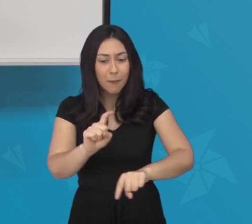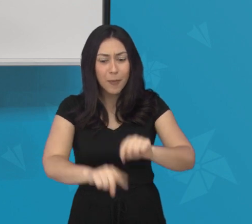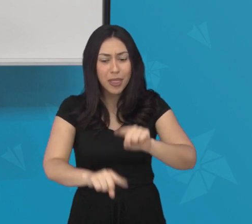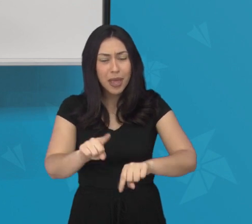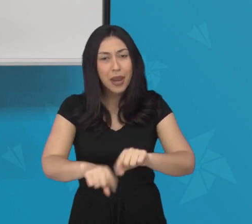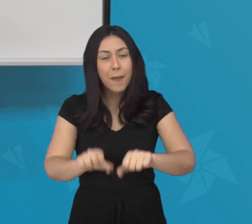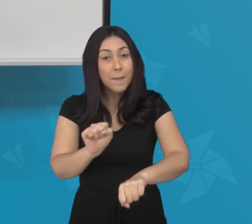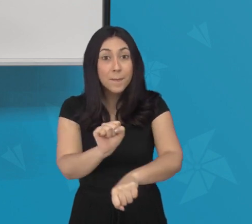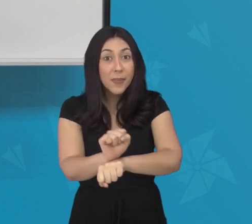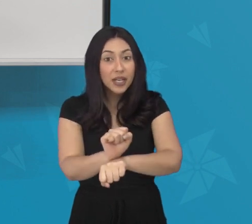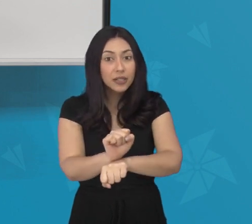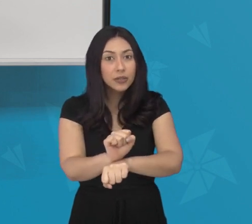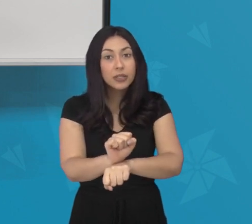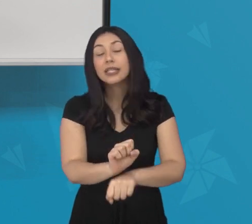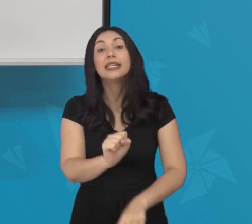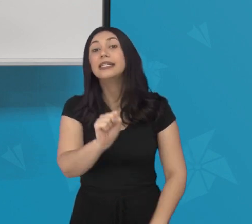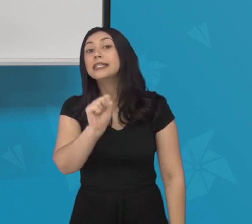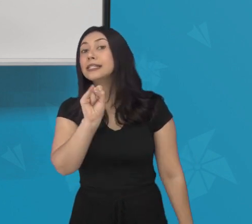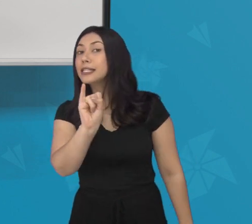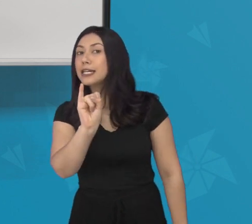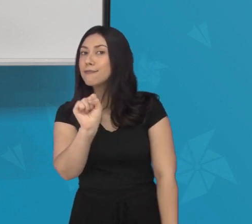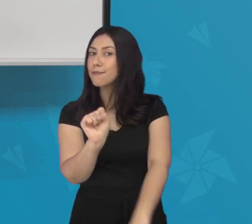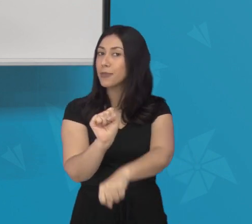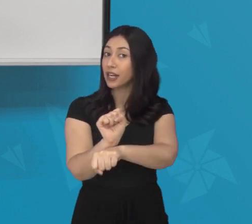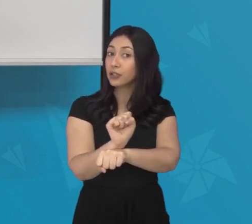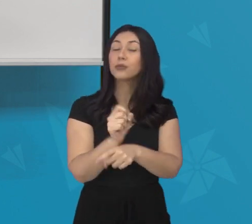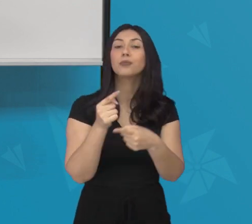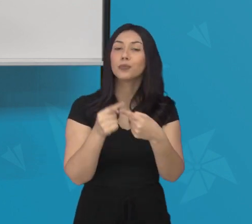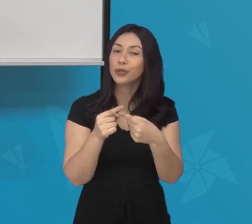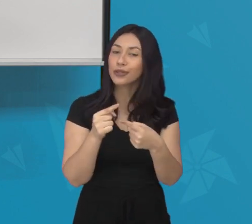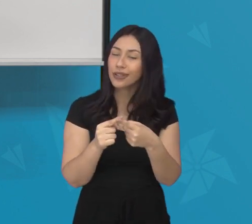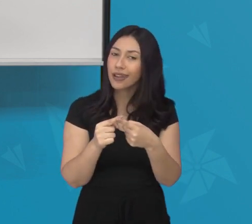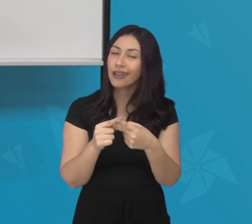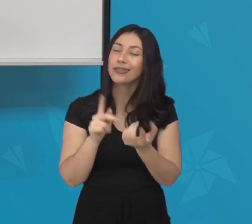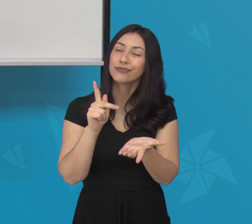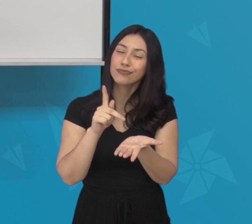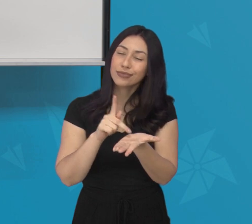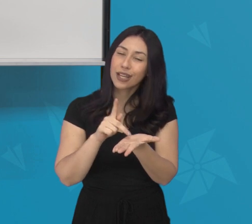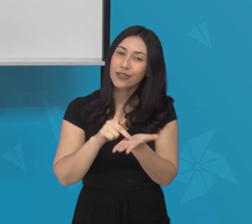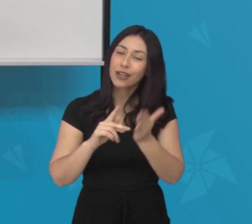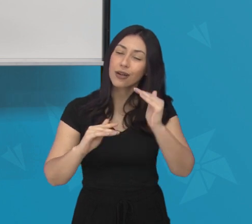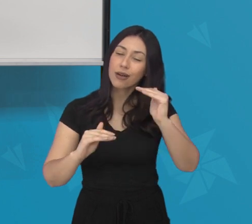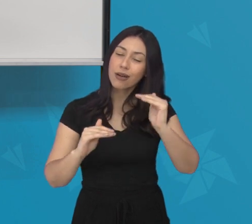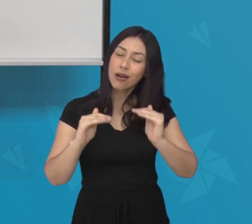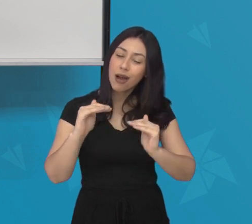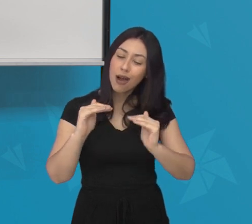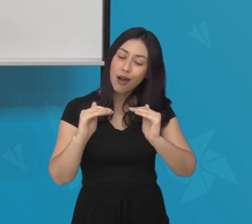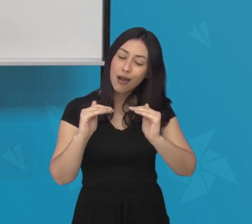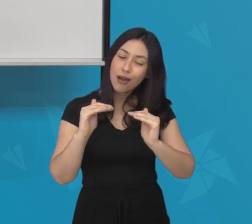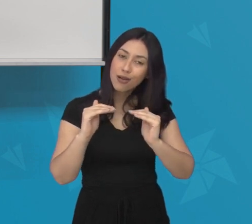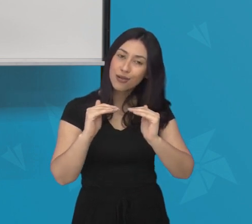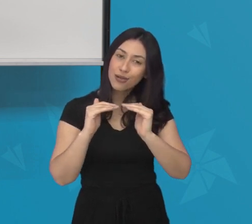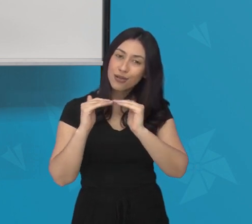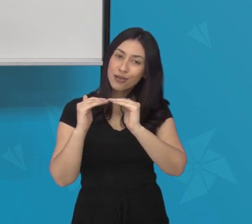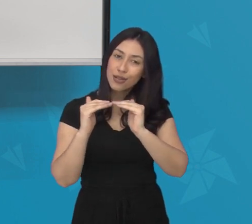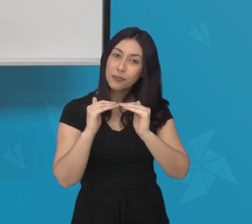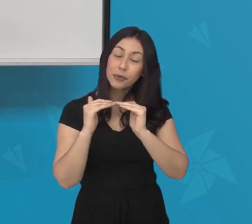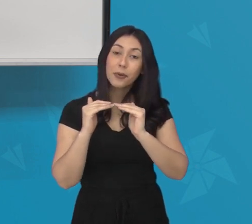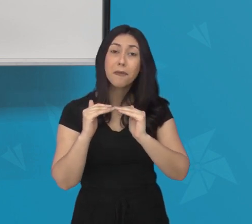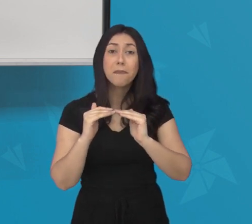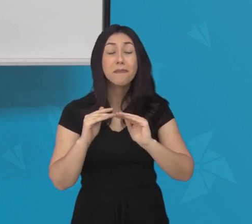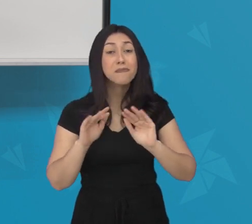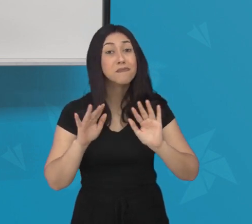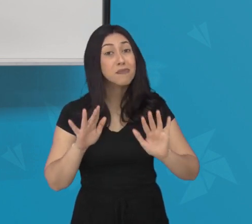só, alguma coisa está em equilíbrio quando ela está parada, quando ela está em repouso. Mas raramente a gente tem